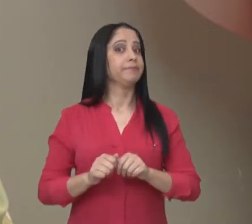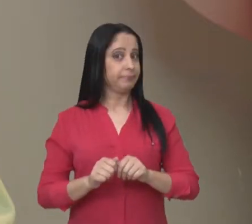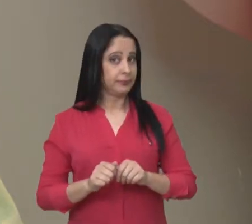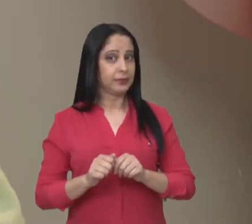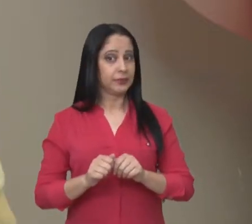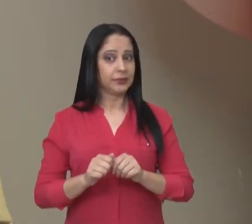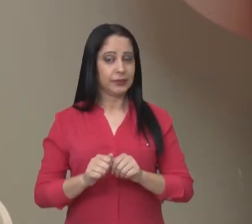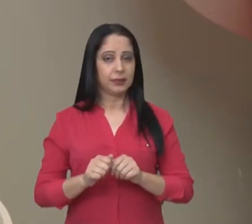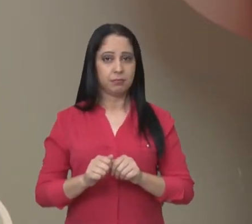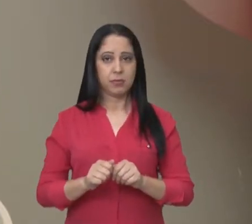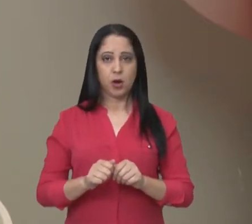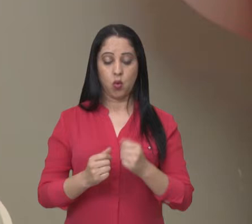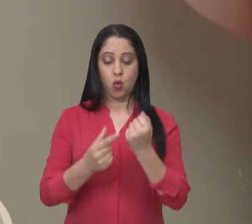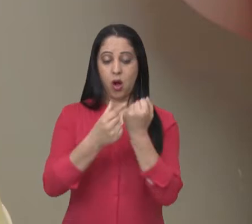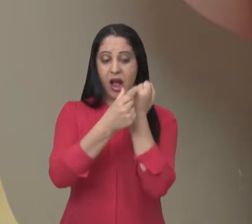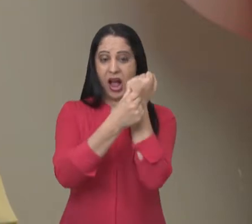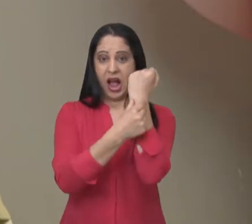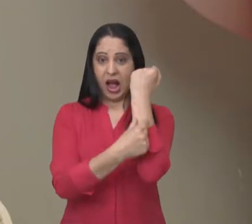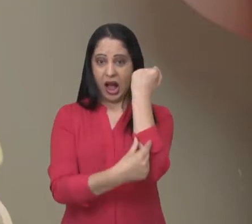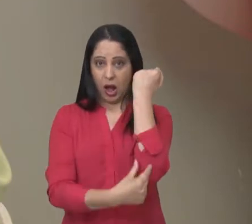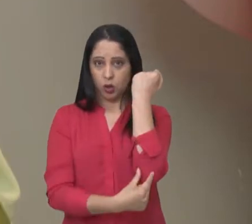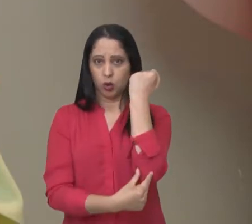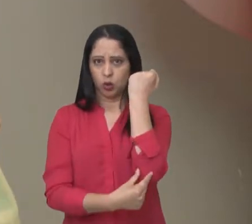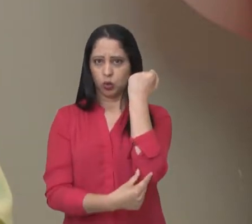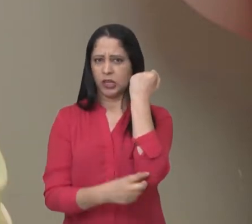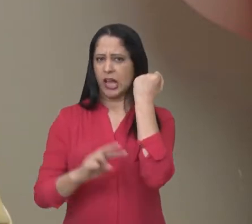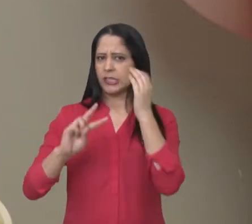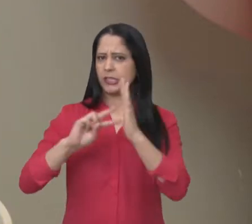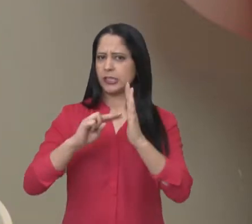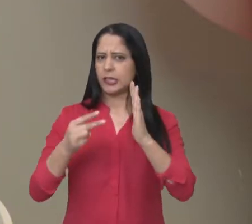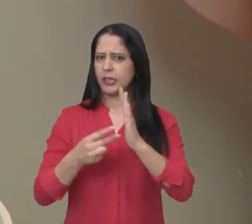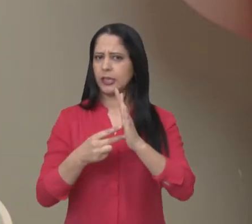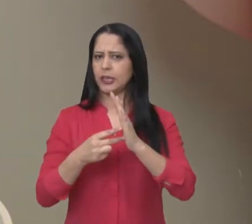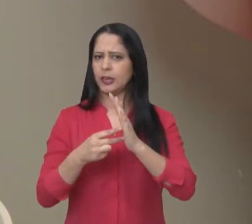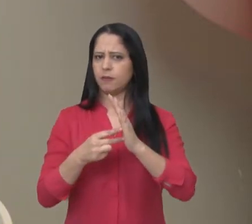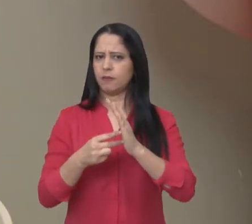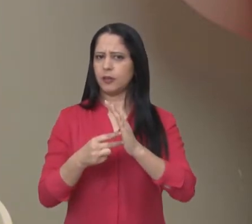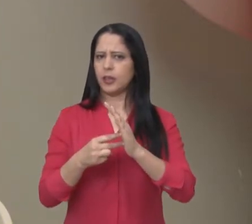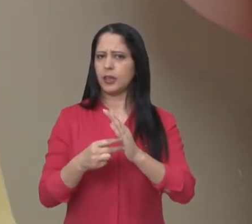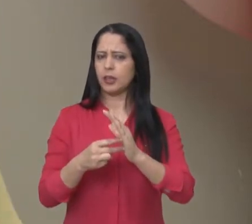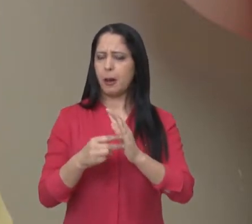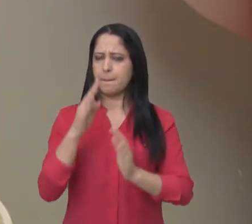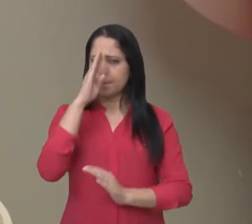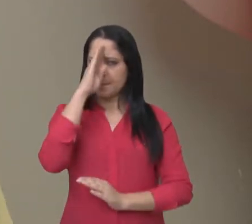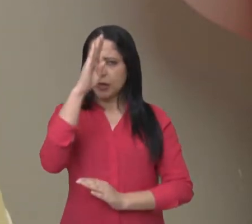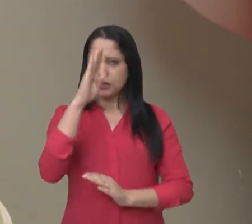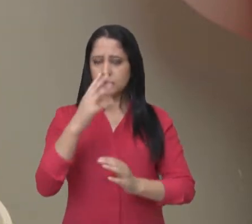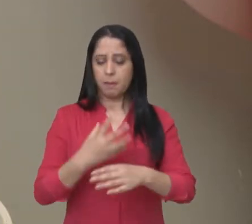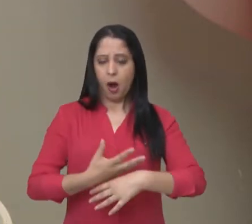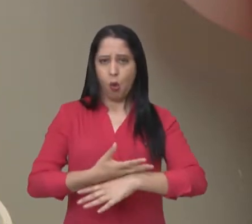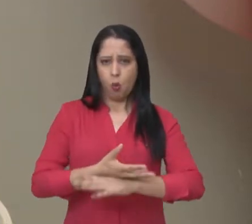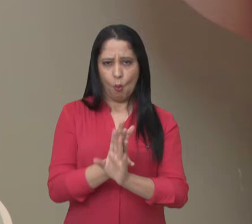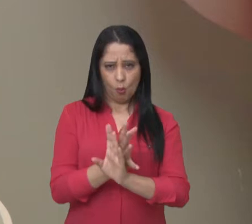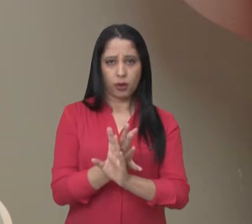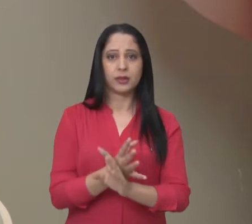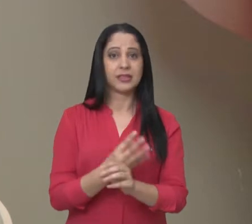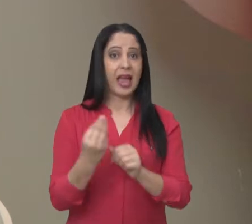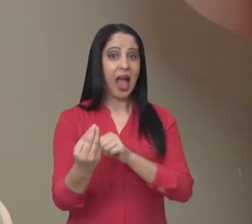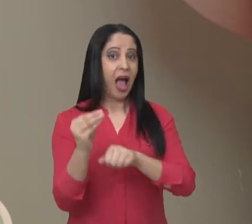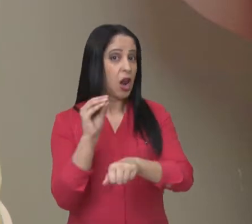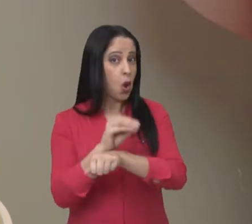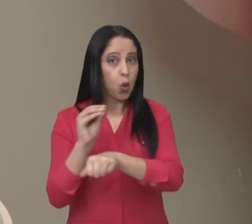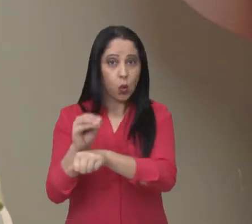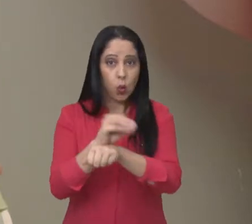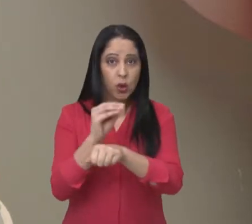vertebral serve de apoio para as outras partes do nosso esqueleto. Cuidados com a coluna é tema do programa de